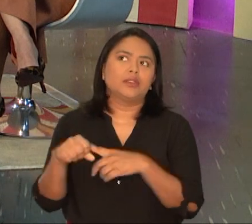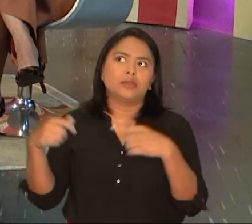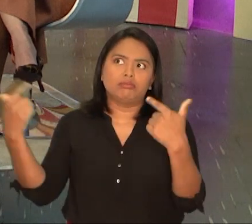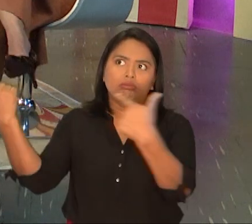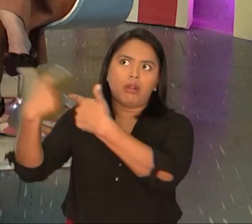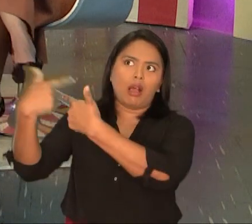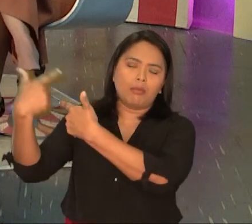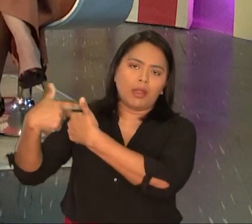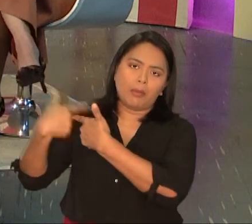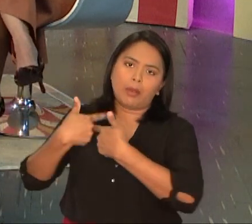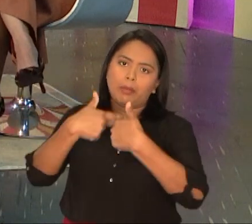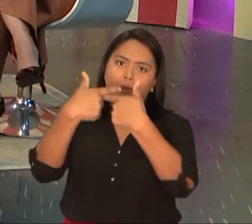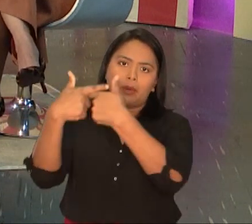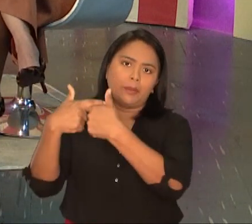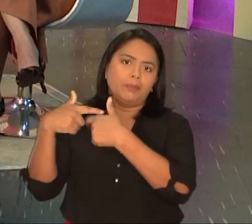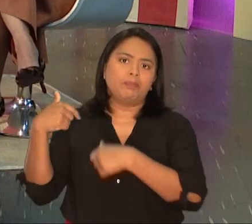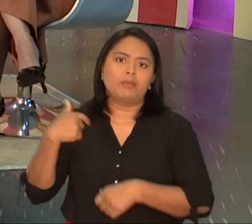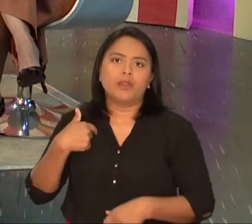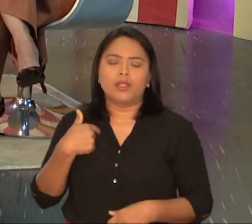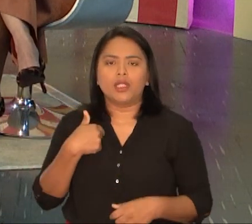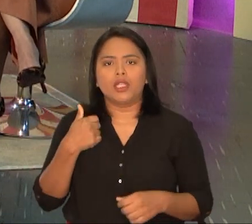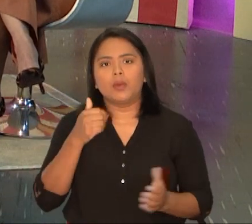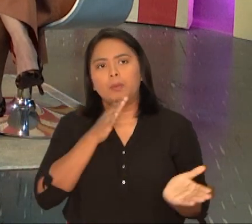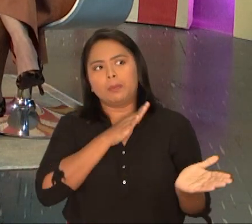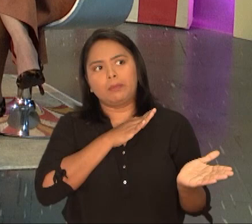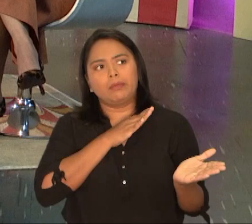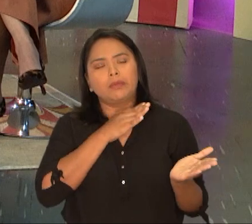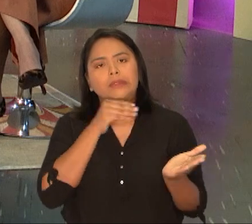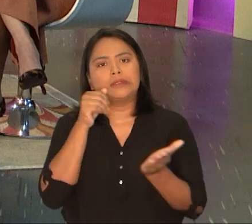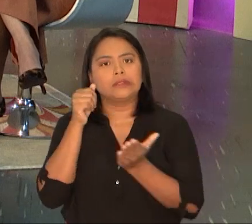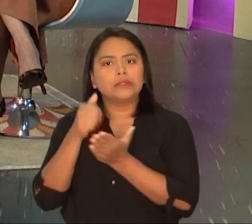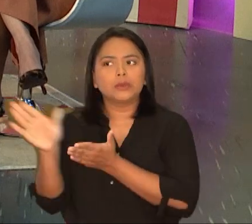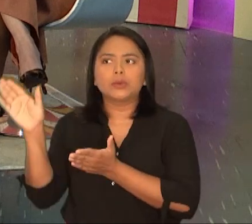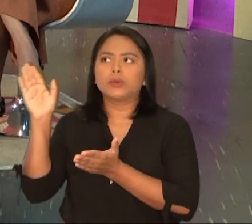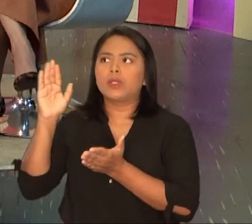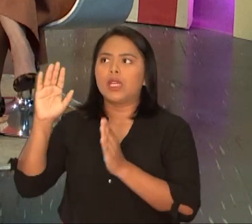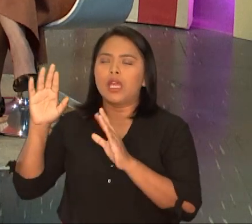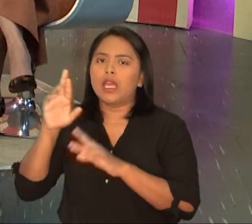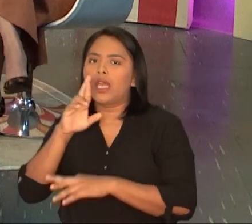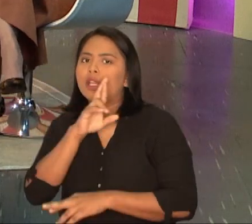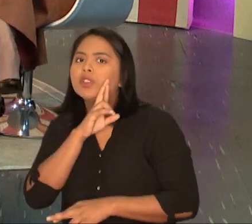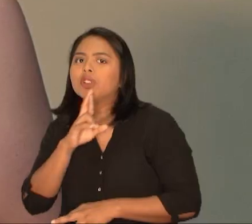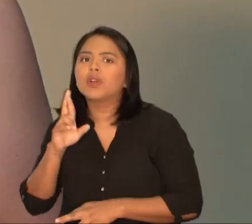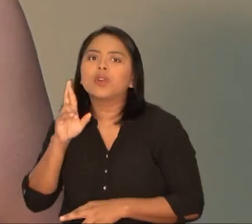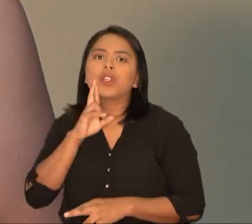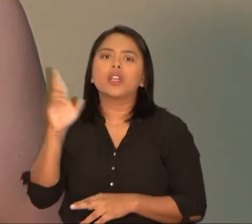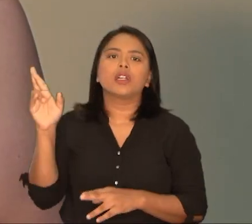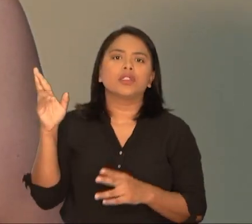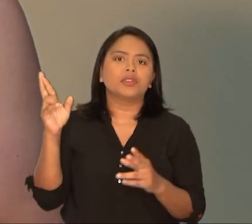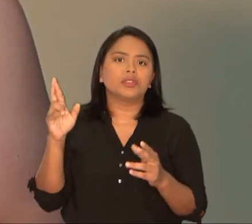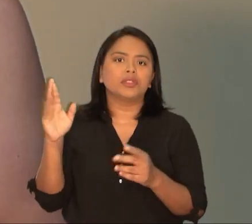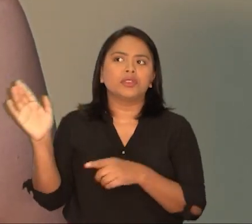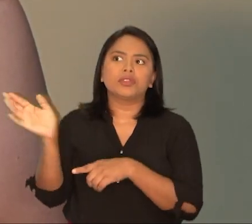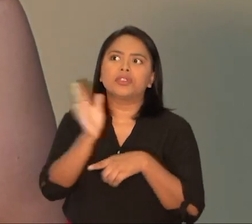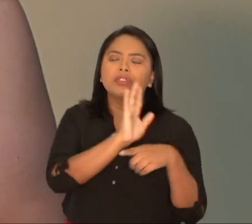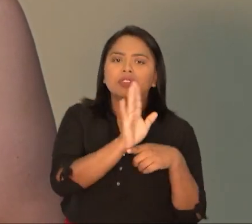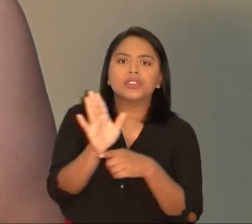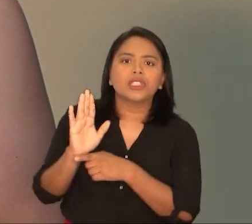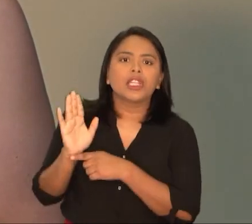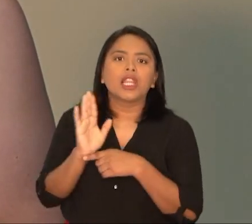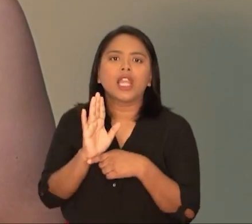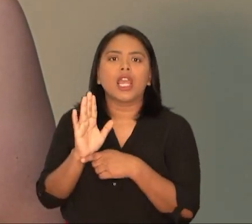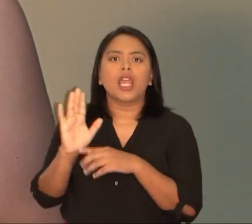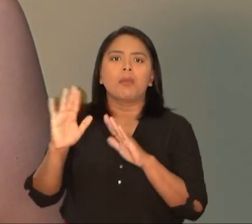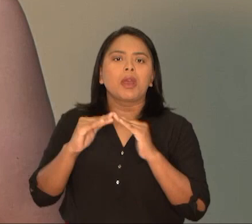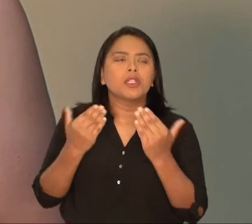de cinema, de escolas. Precisei tirar ele porque eu percebia que ele não era bem-vindo